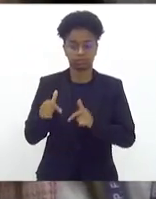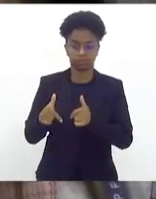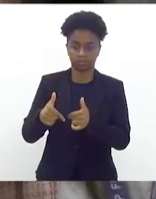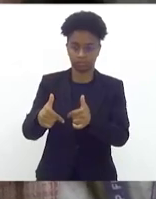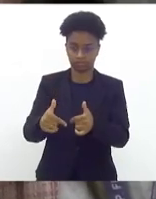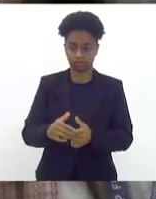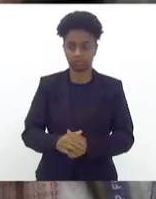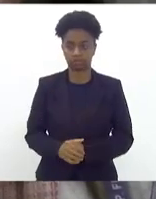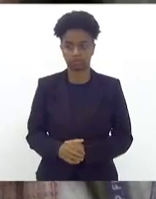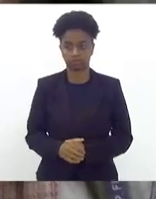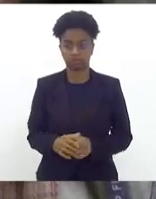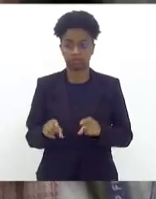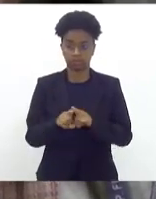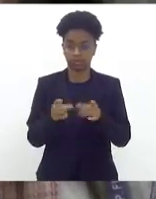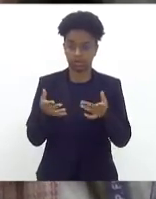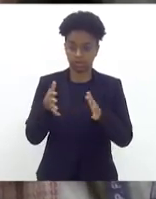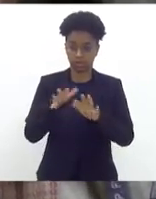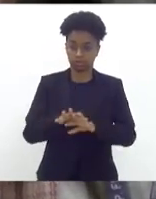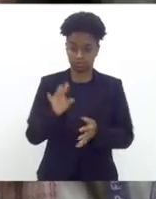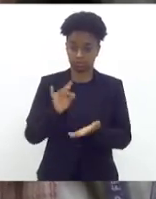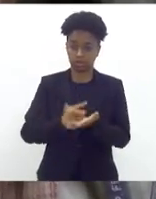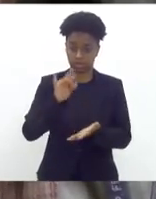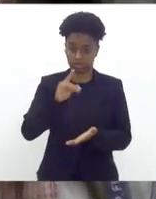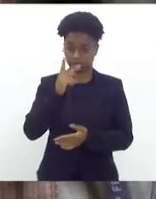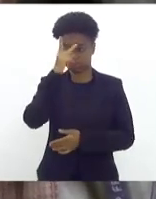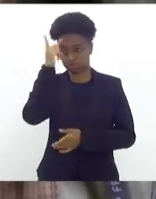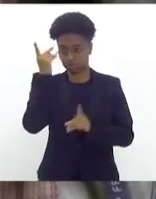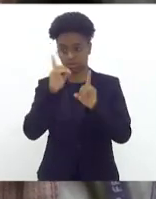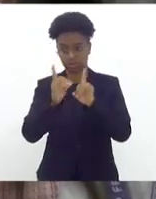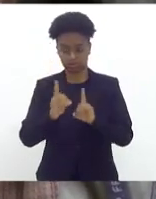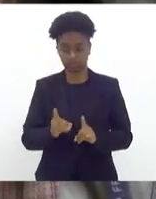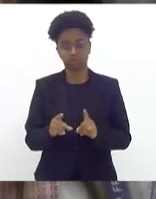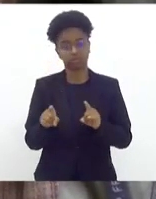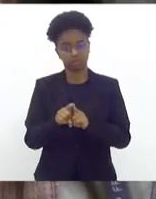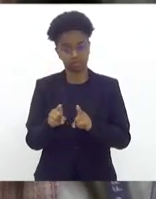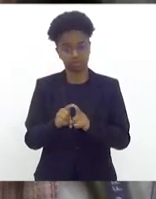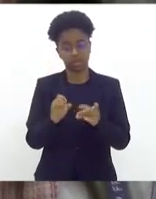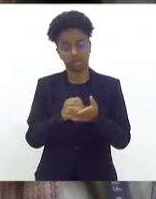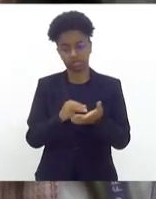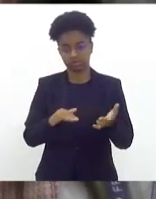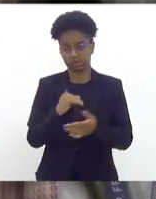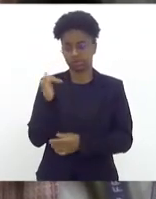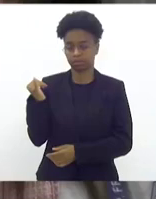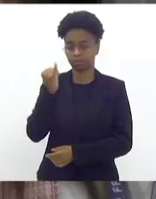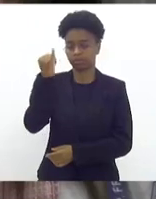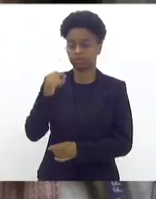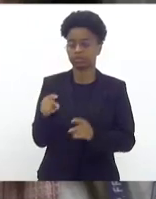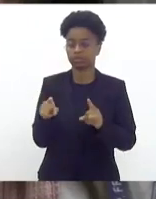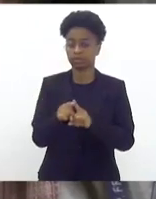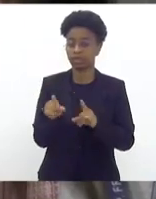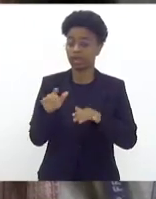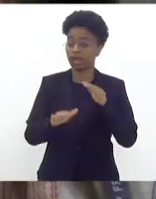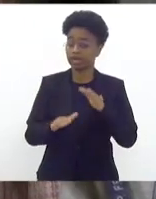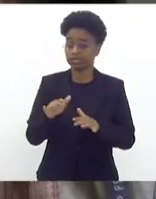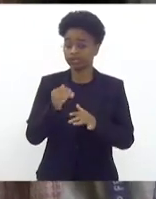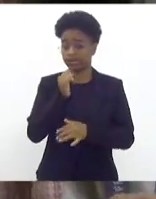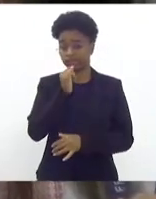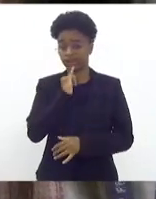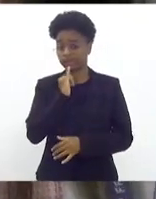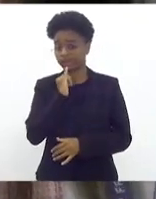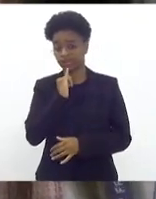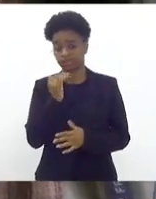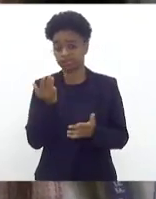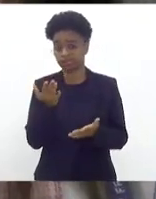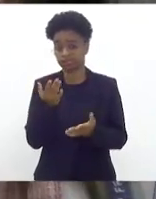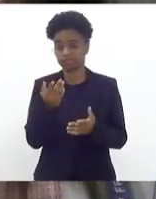A inclusão literal, né, da pessoa com deficiência também nessa atividade que é tão importante e que muitas vezes, infelizmente,